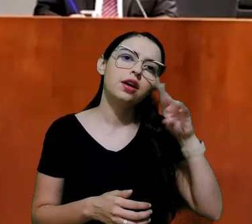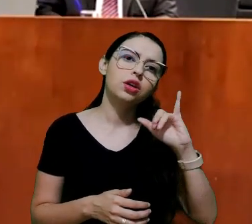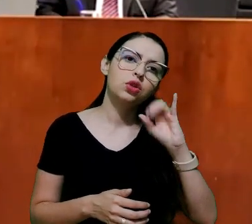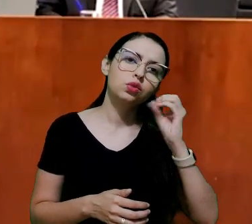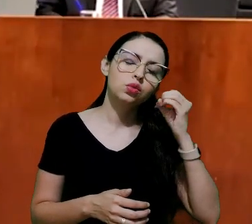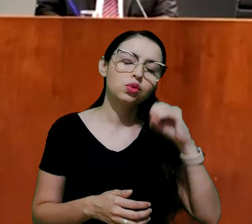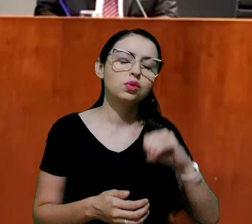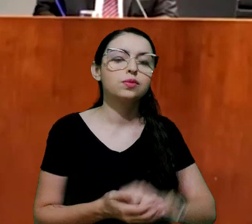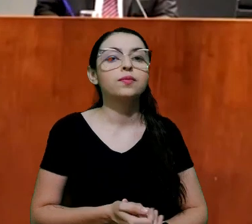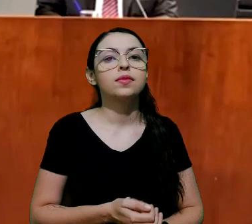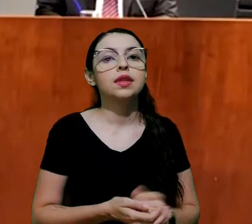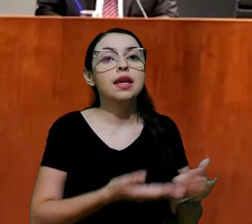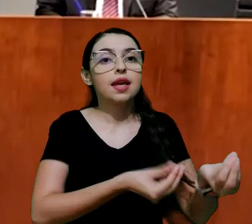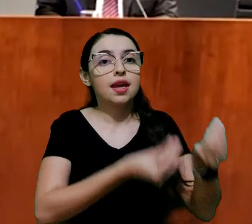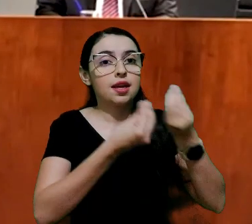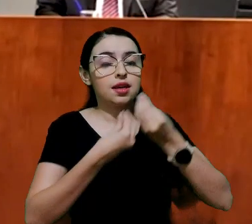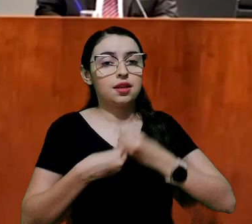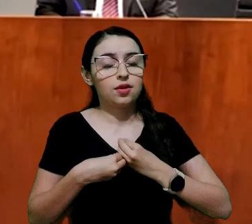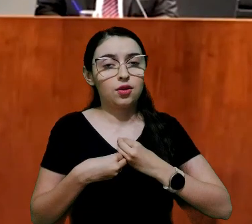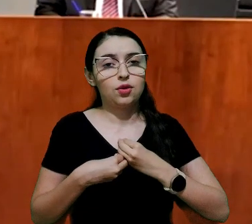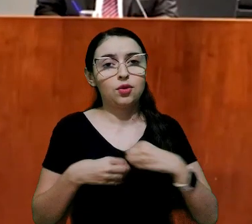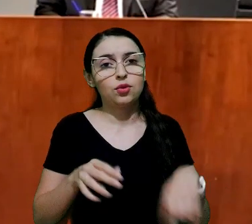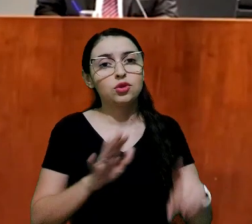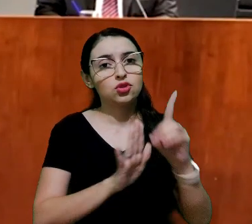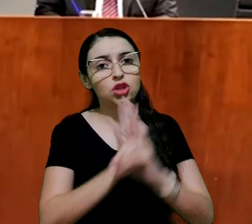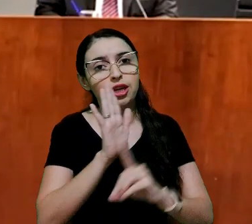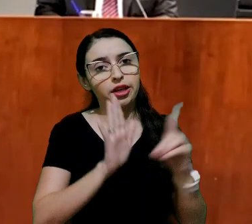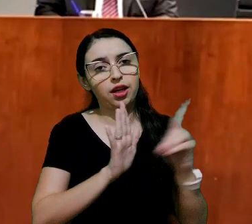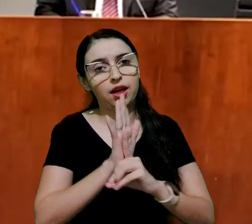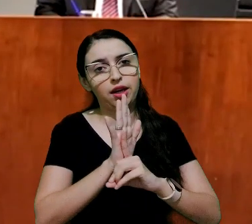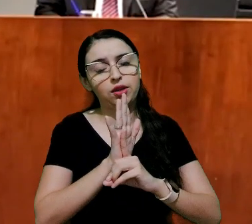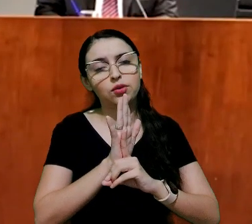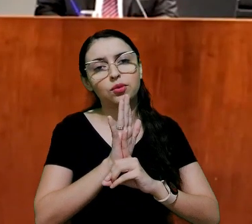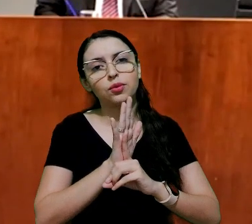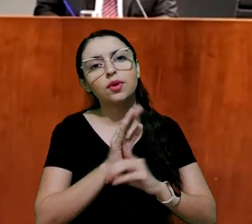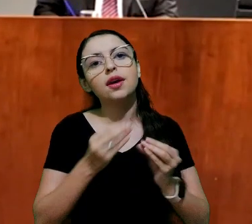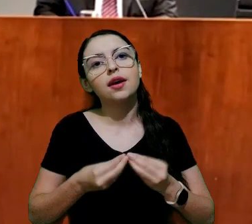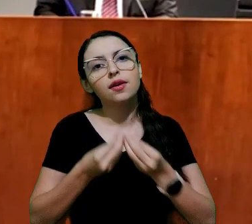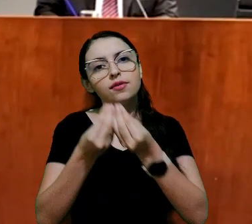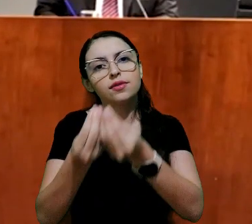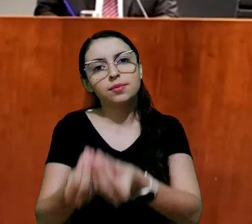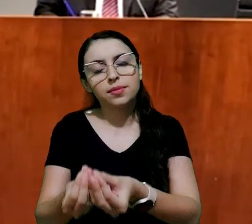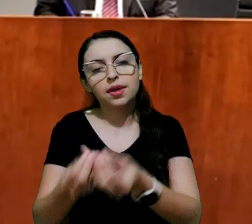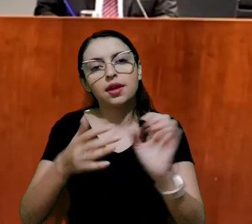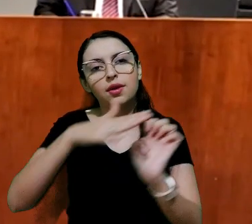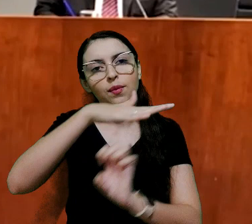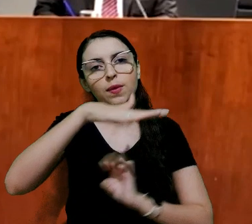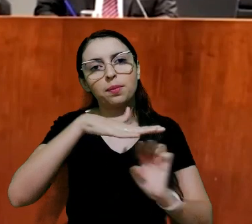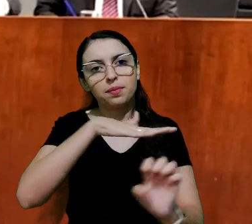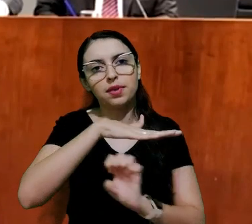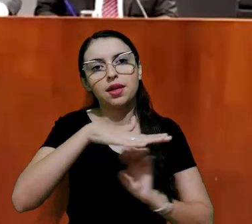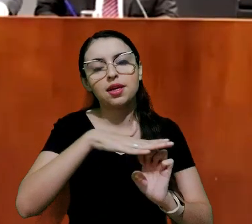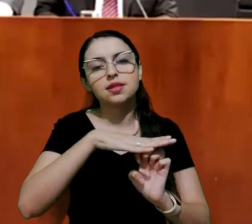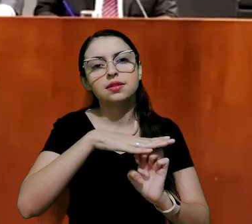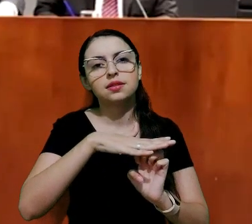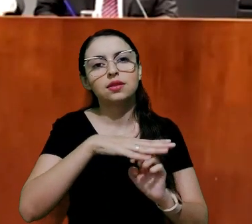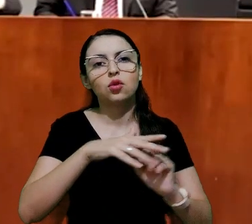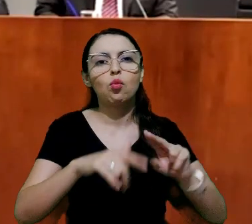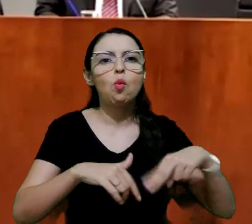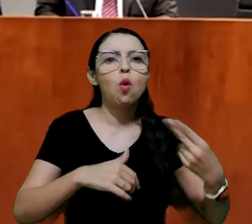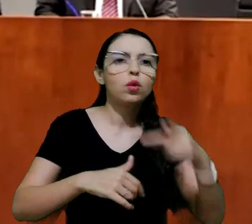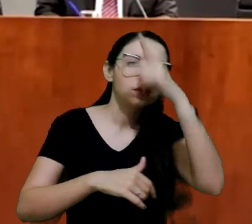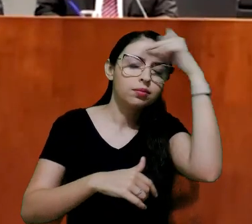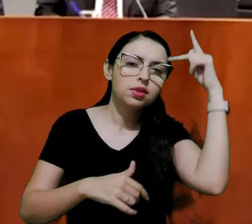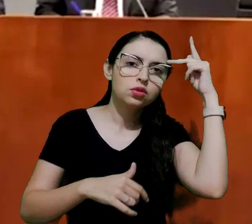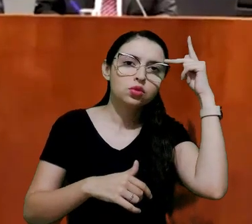cujo patrimônio foi destinado a uma empresa, a uma outra pessoa jurídica.